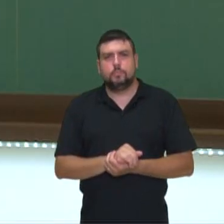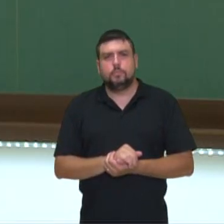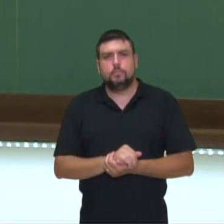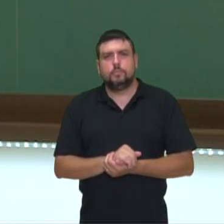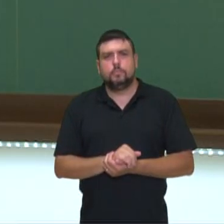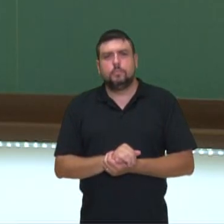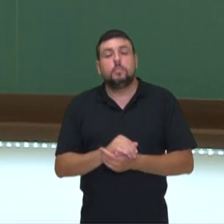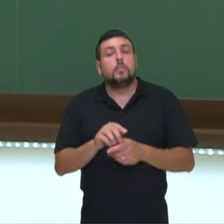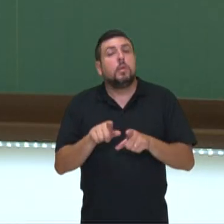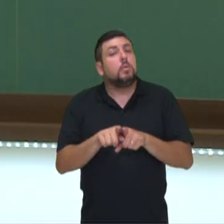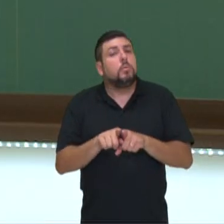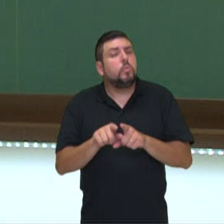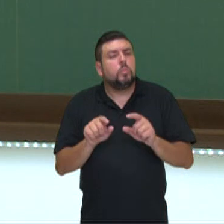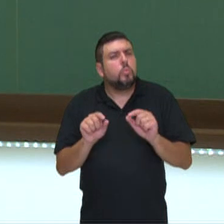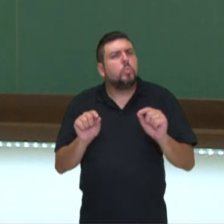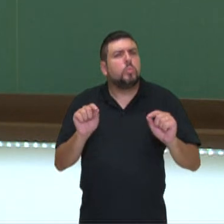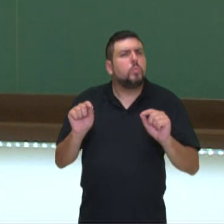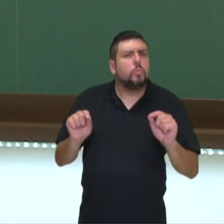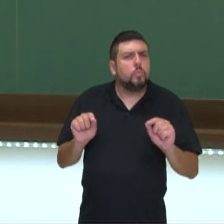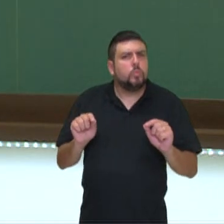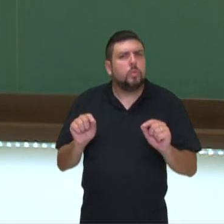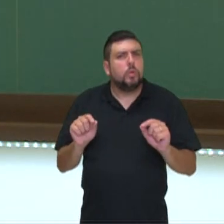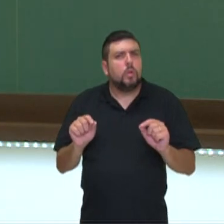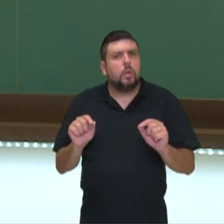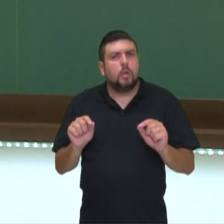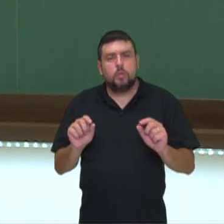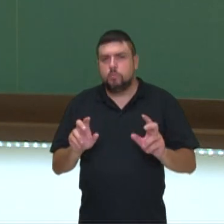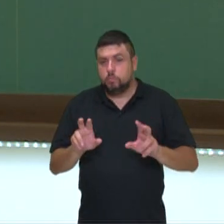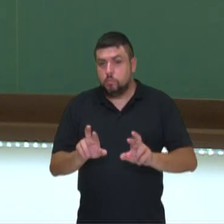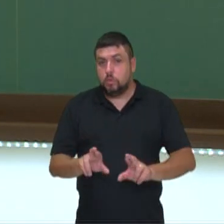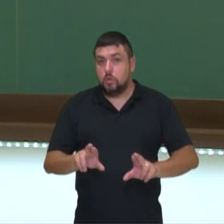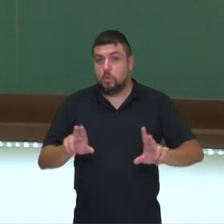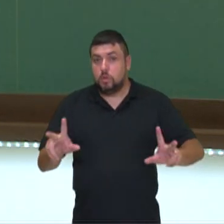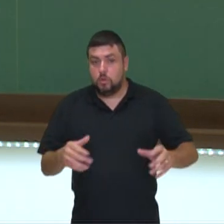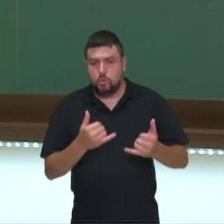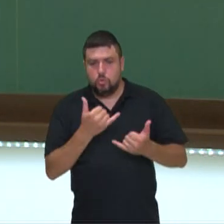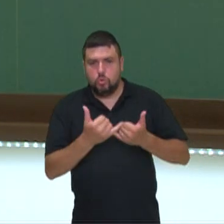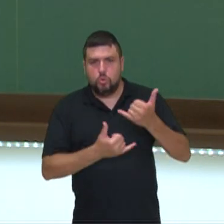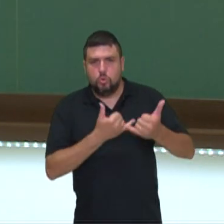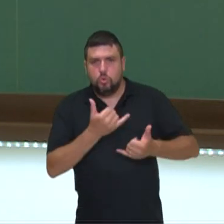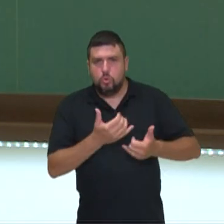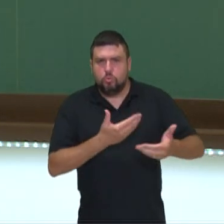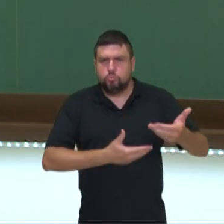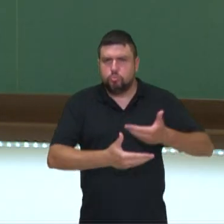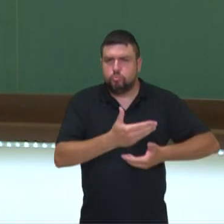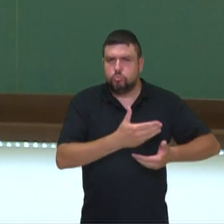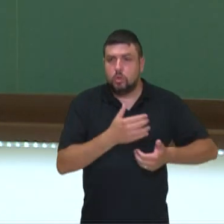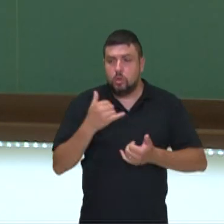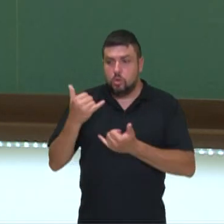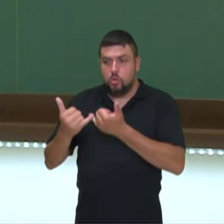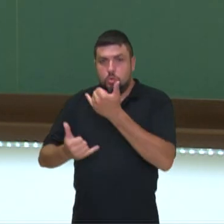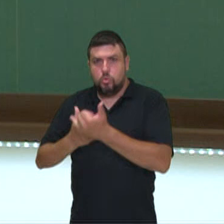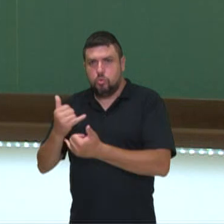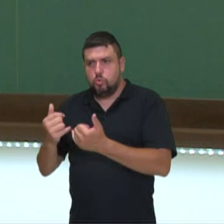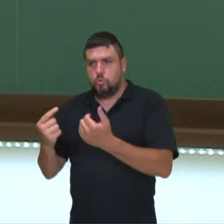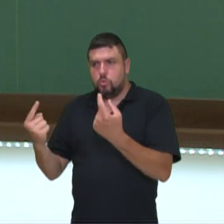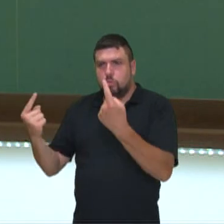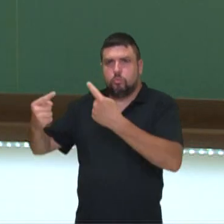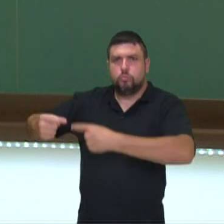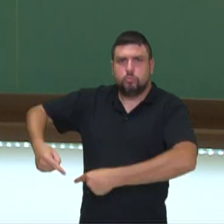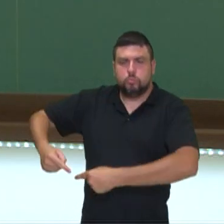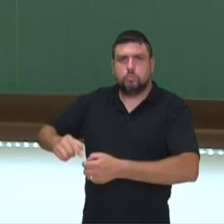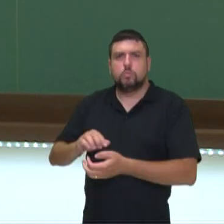E o que eles são? Qual a diferença dos jogos cooperativos, dos jogos competitivos? Em que momentos que os